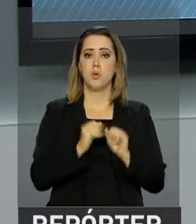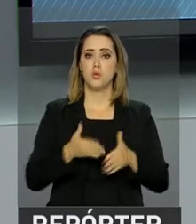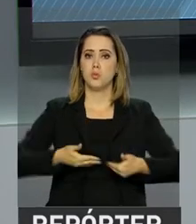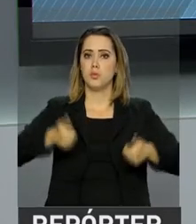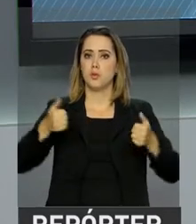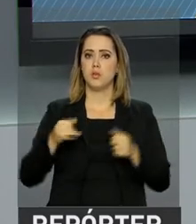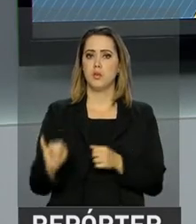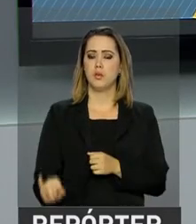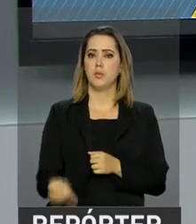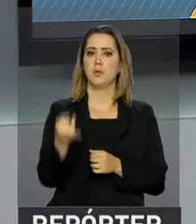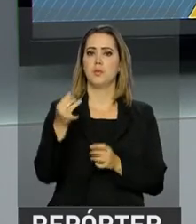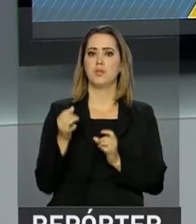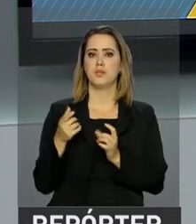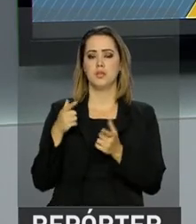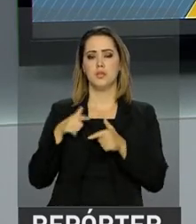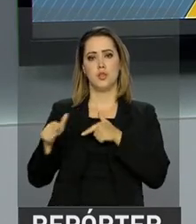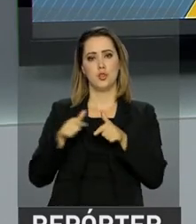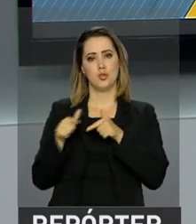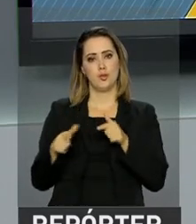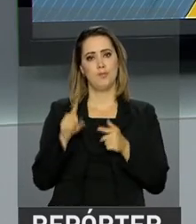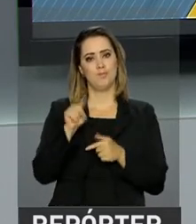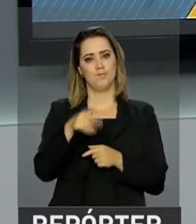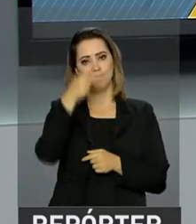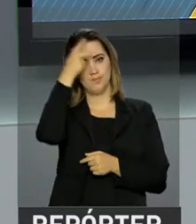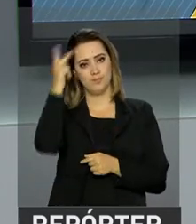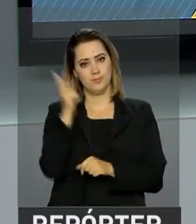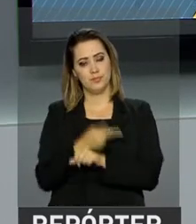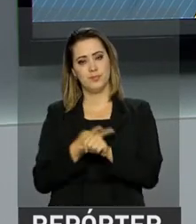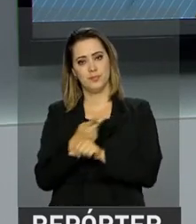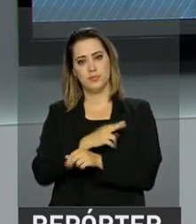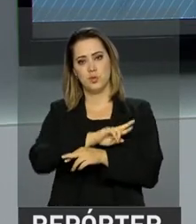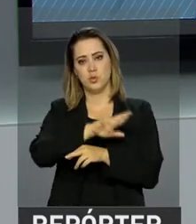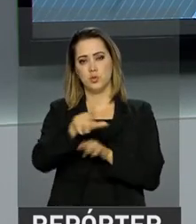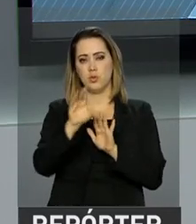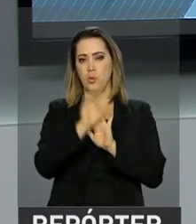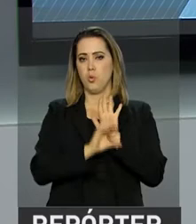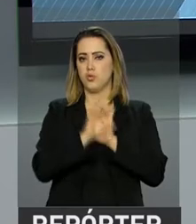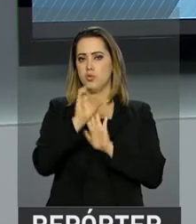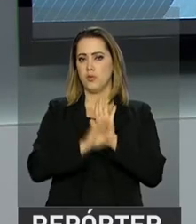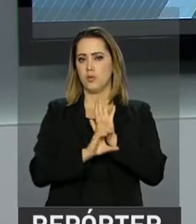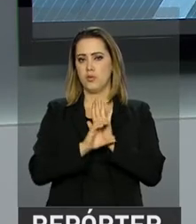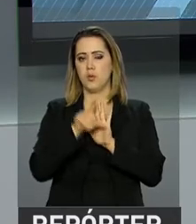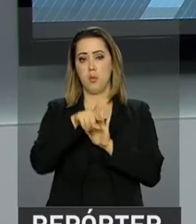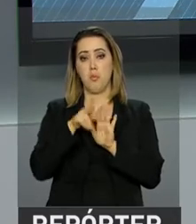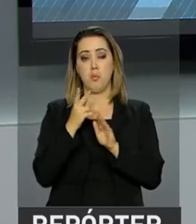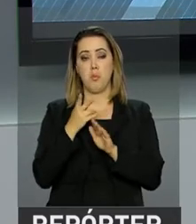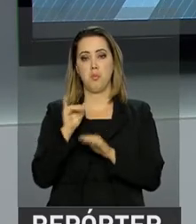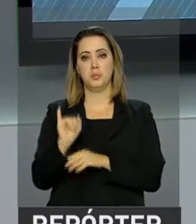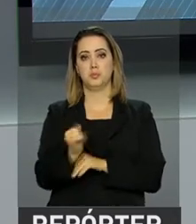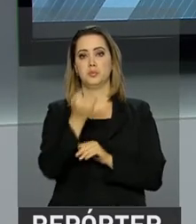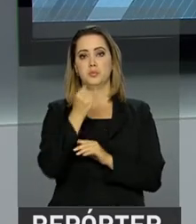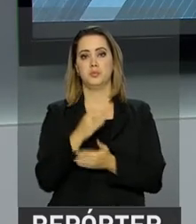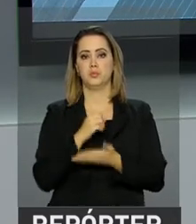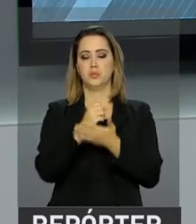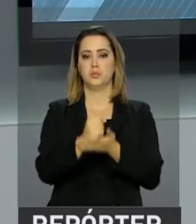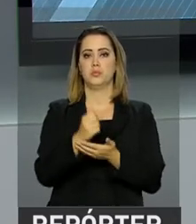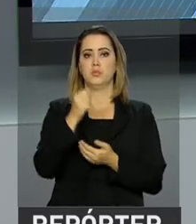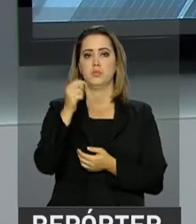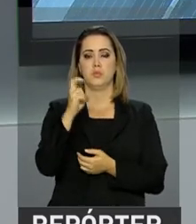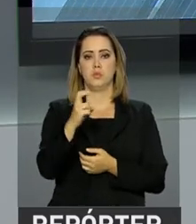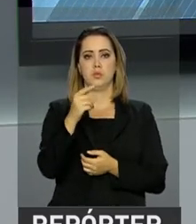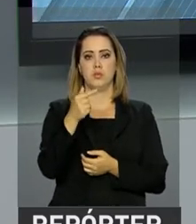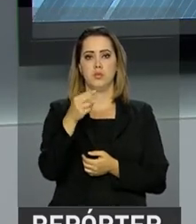mais oportunidades no mercado de trabalho. E quem está em busca de diversificar o currículo pode aproveitar a oferta de